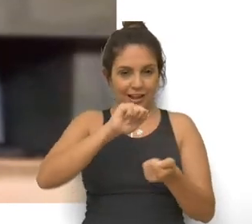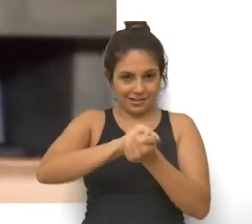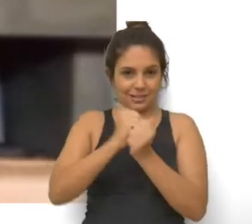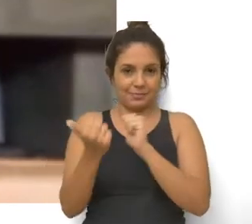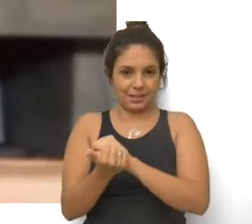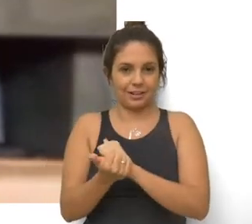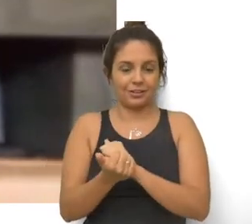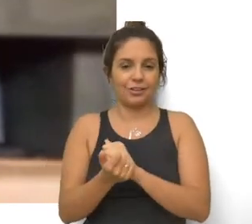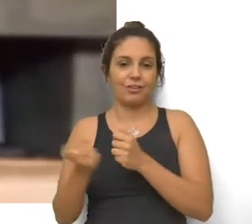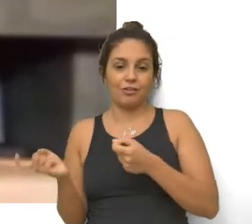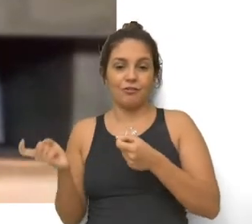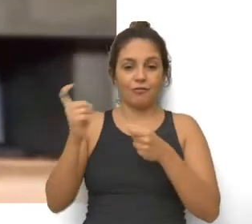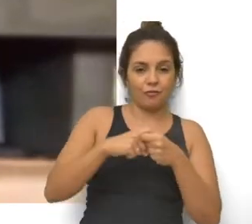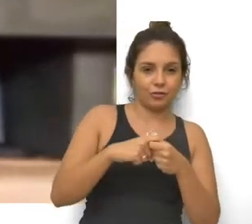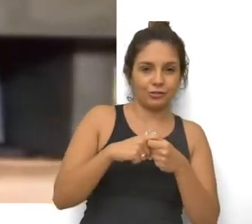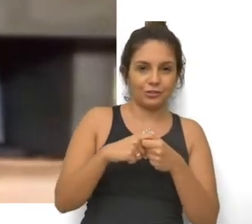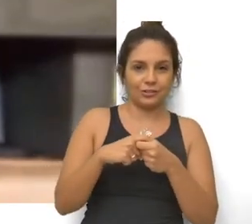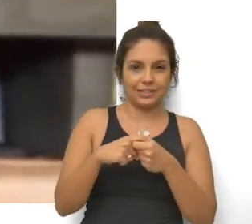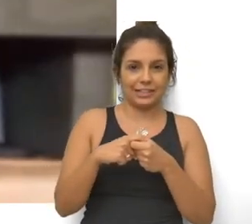para ela